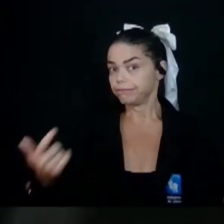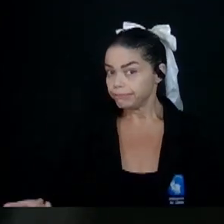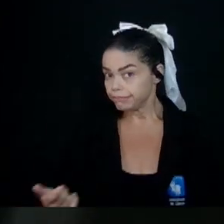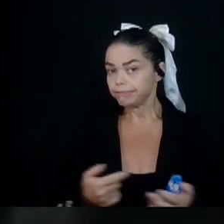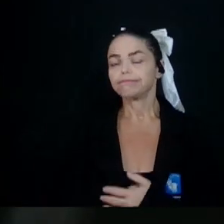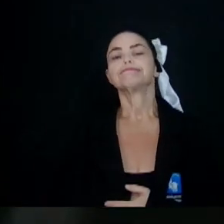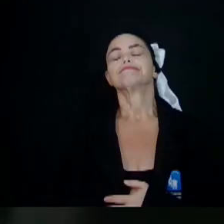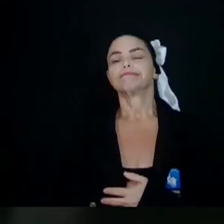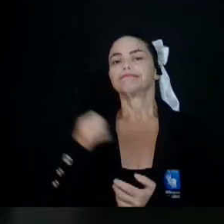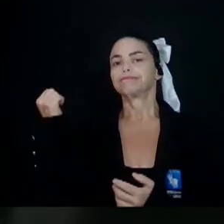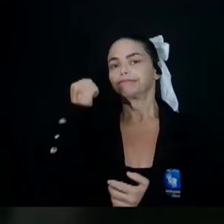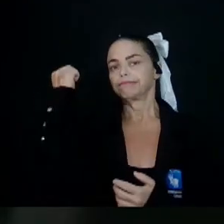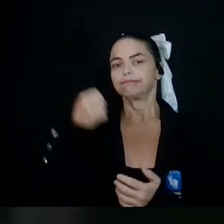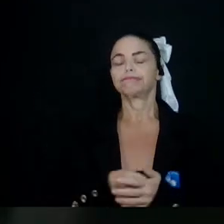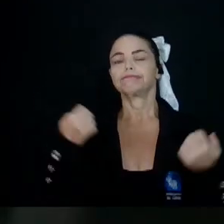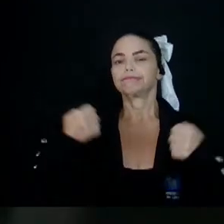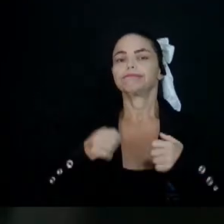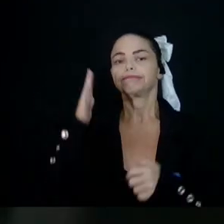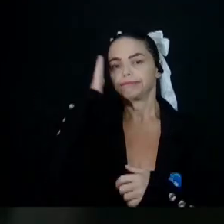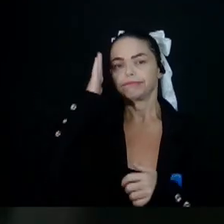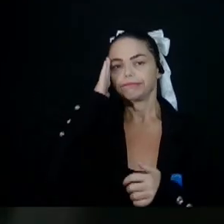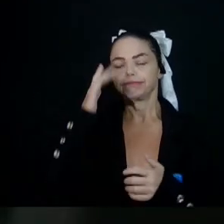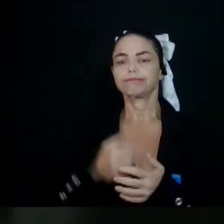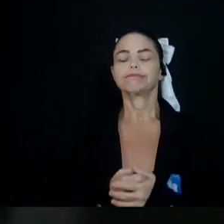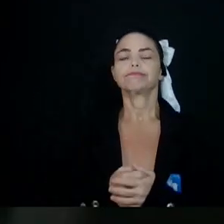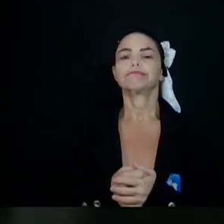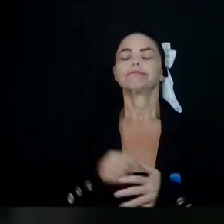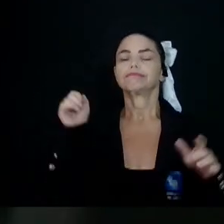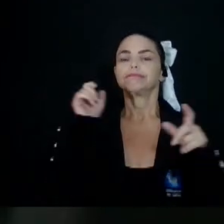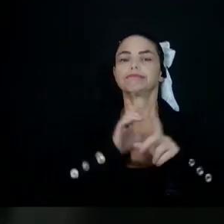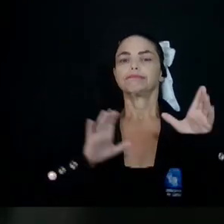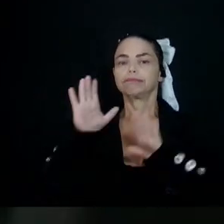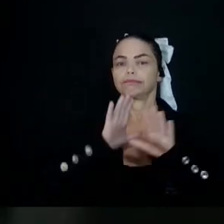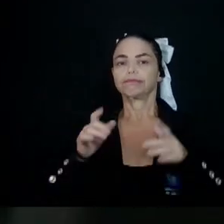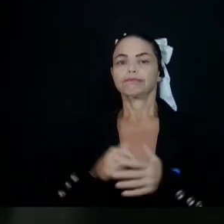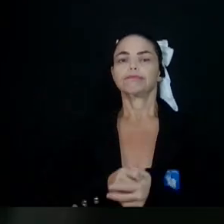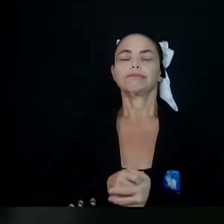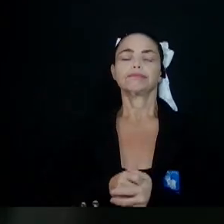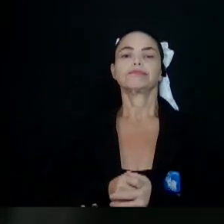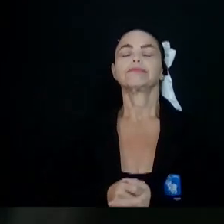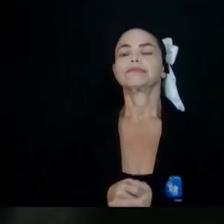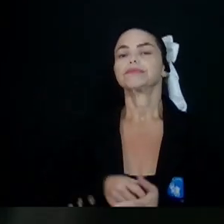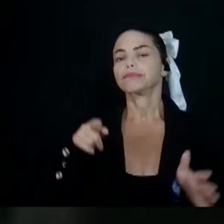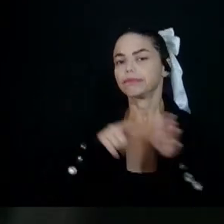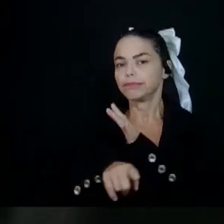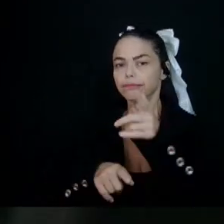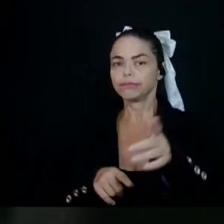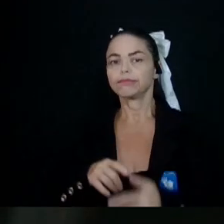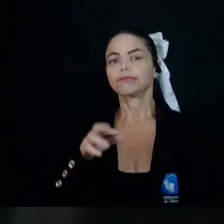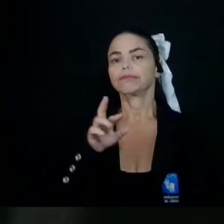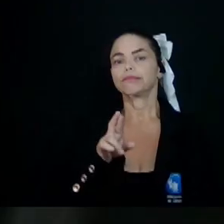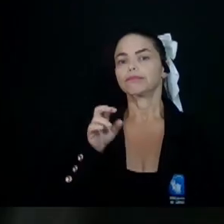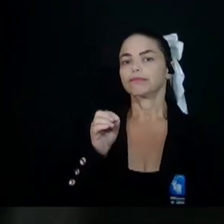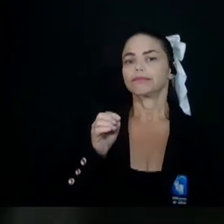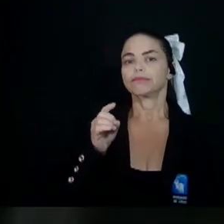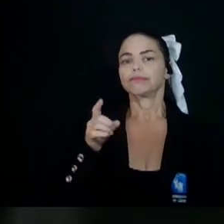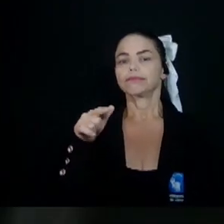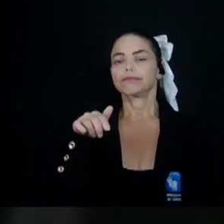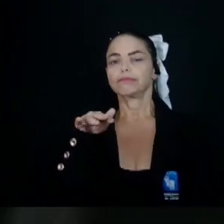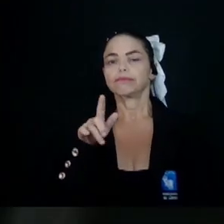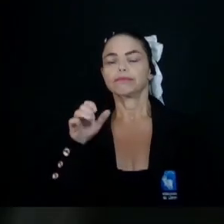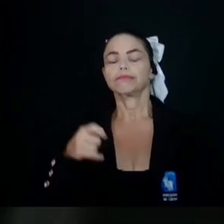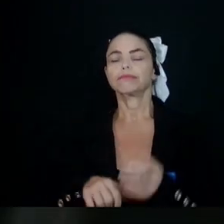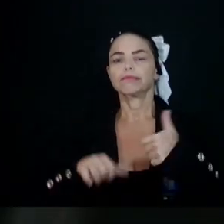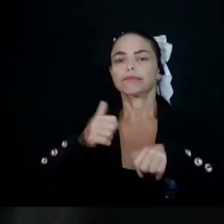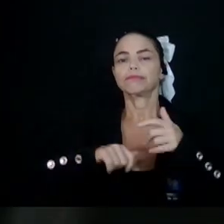grande problema e a gente precisa entender para a gente tomar as atitudes coerentes, né? Então eu pergunto primeiro para o doutor Rodrigo, na sua avaliação, doutor, quais